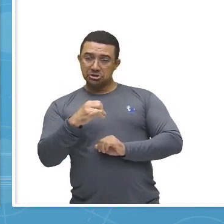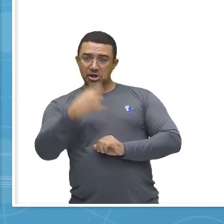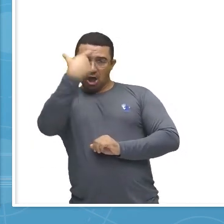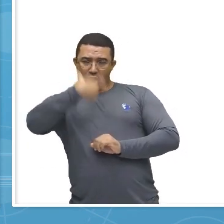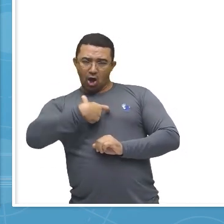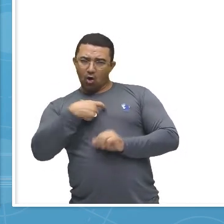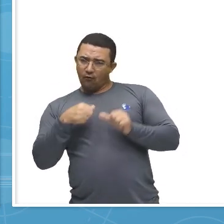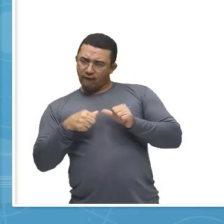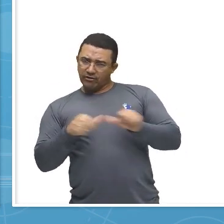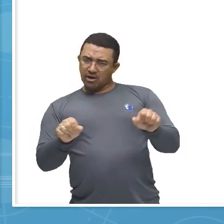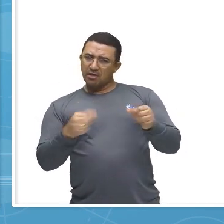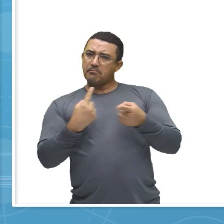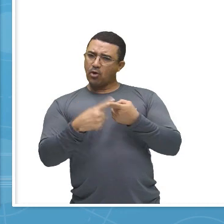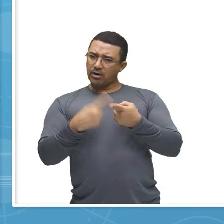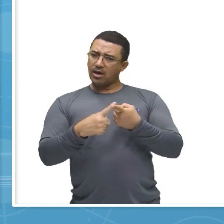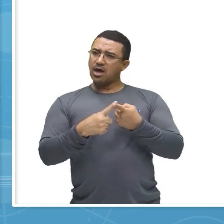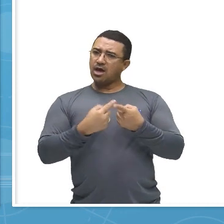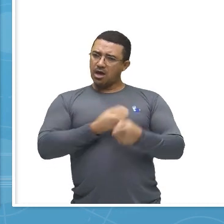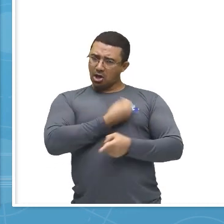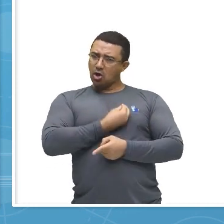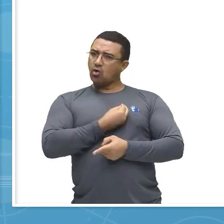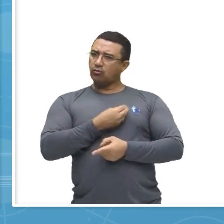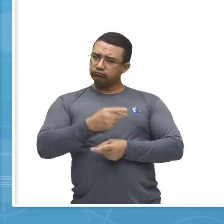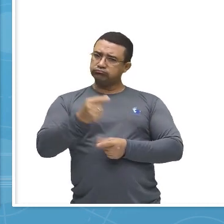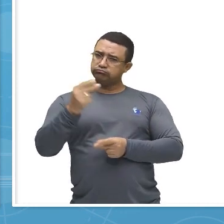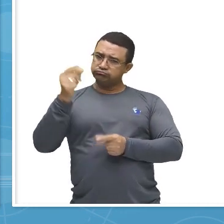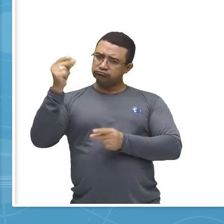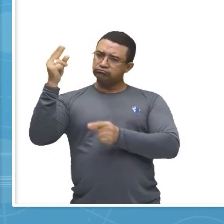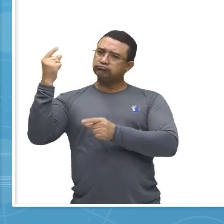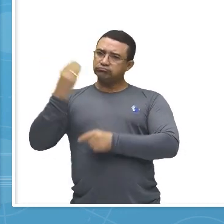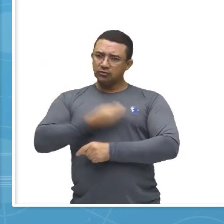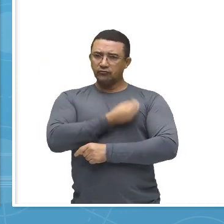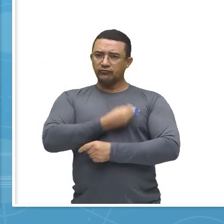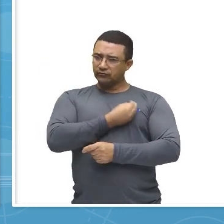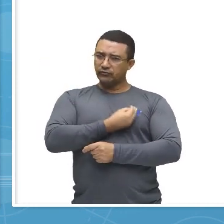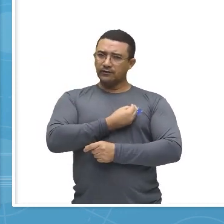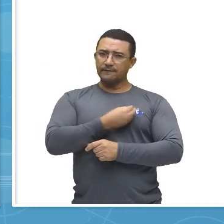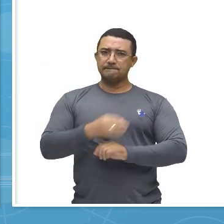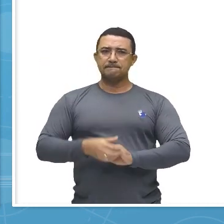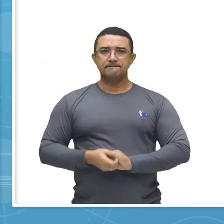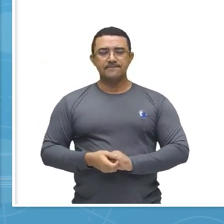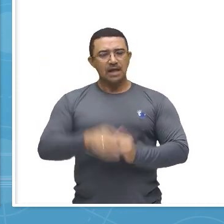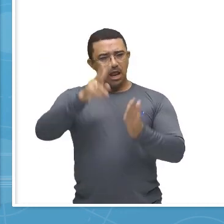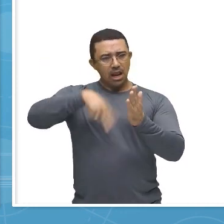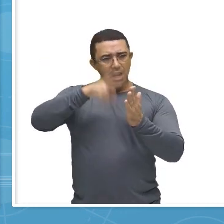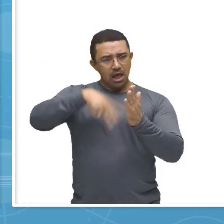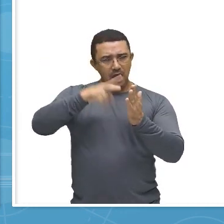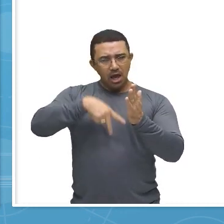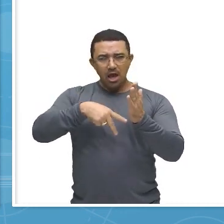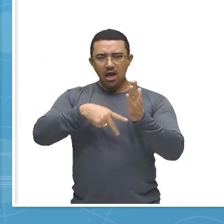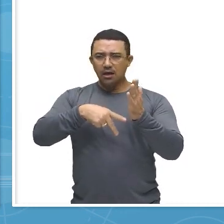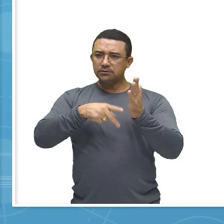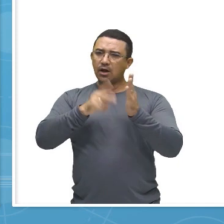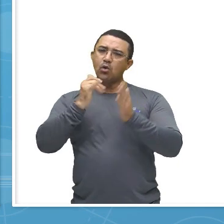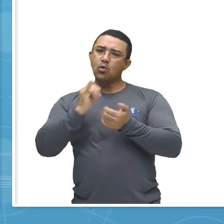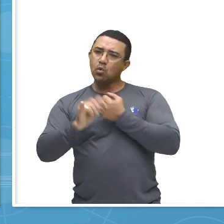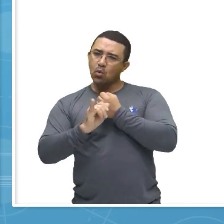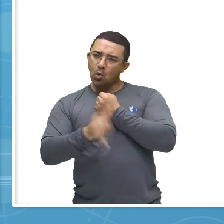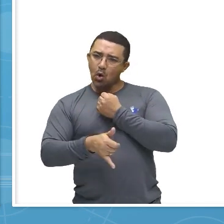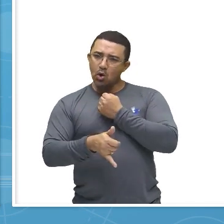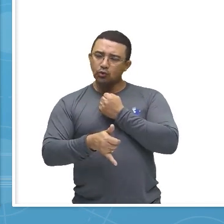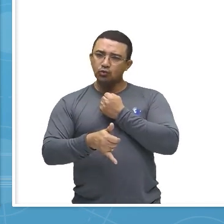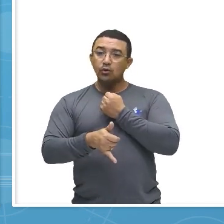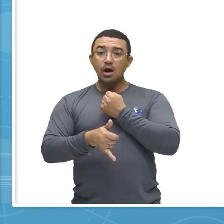foi porque muito vivi. Também você vai ler o texto lá, vai ler o conto e vai ver o contexto em que essa frase foi dita